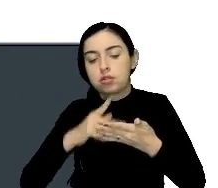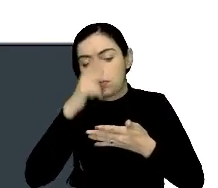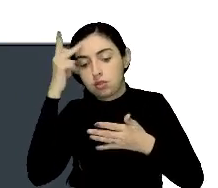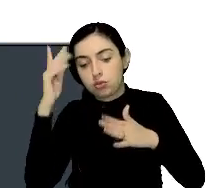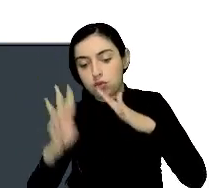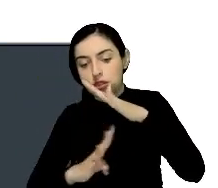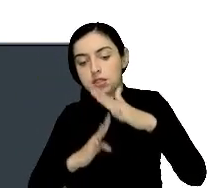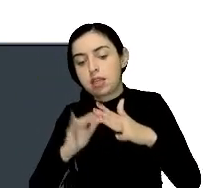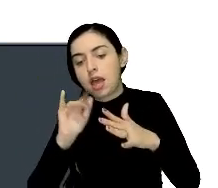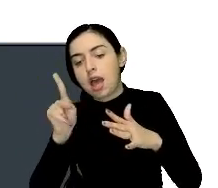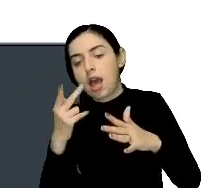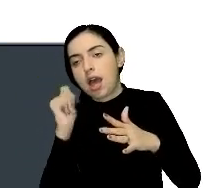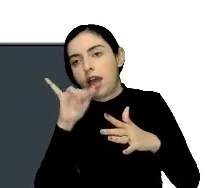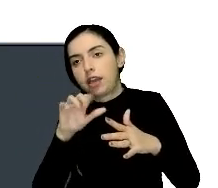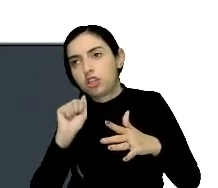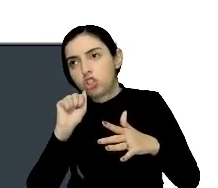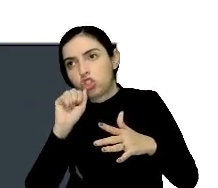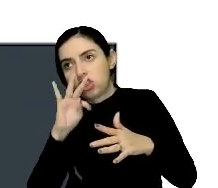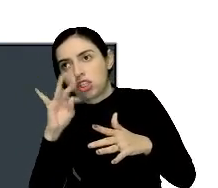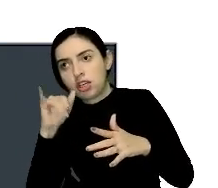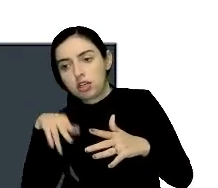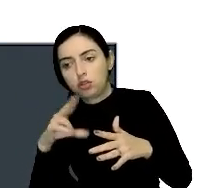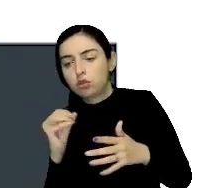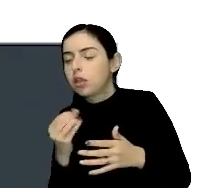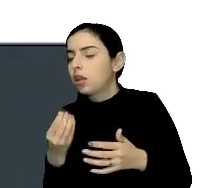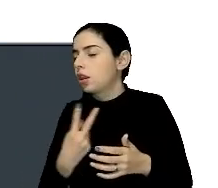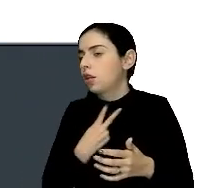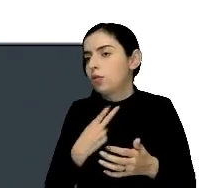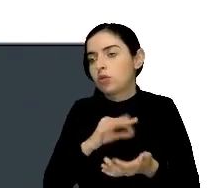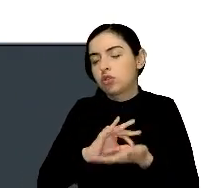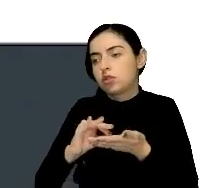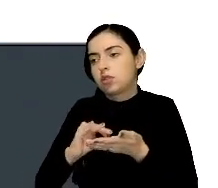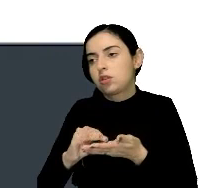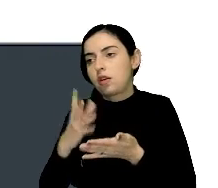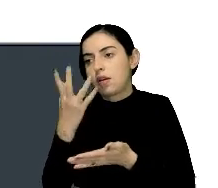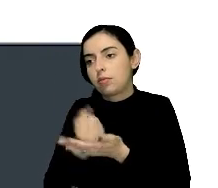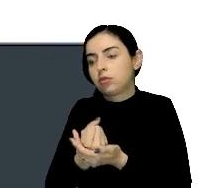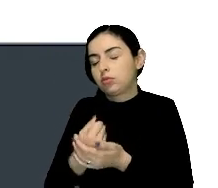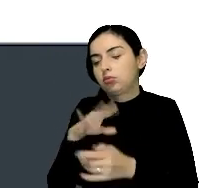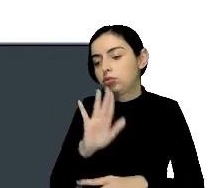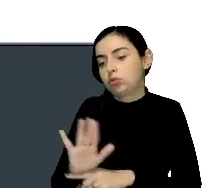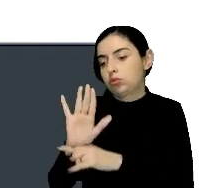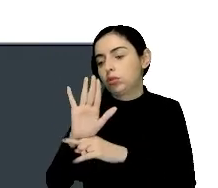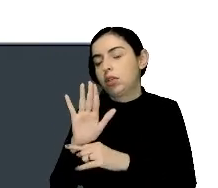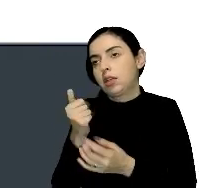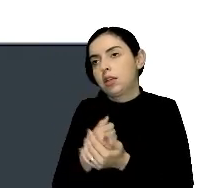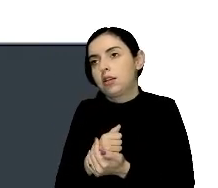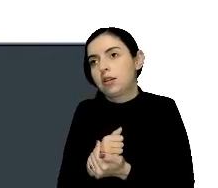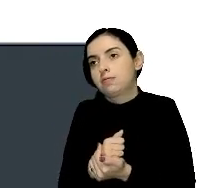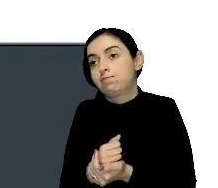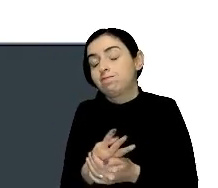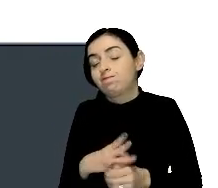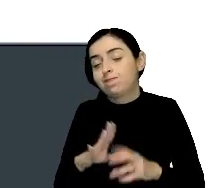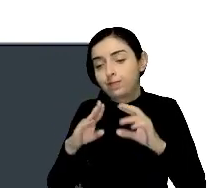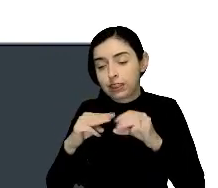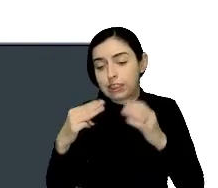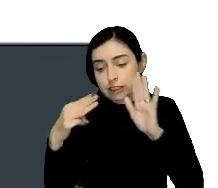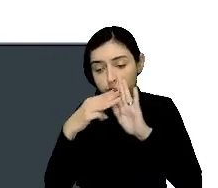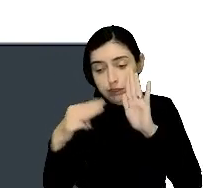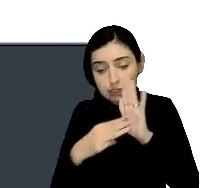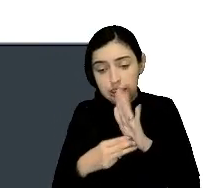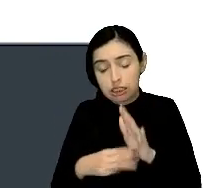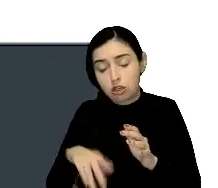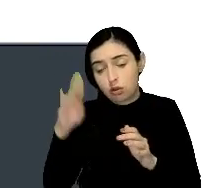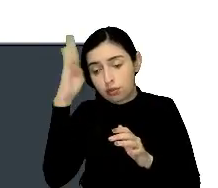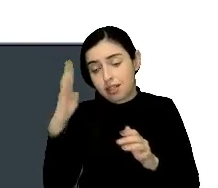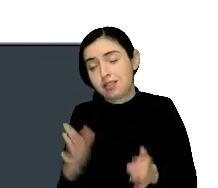haitianos, porque o Brasil não podia dar o visto de refúgio para eles, afinal de contas a missão brasileira estava no Haiti. Então como que você